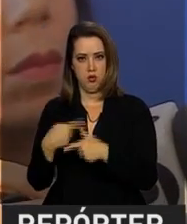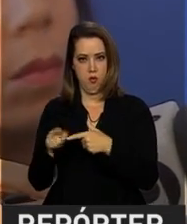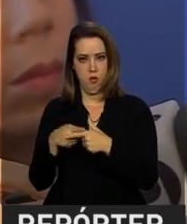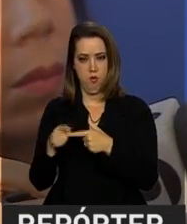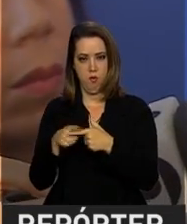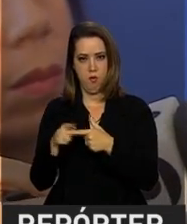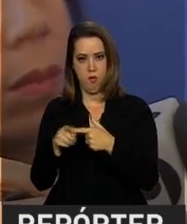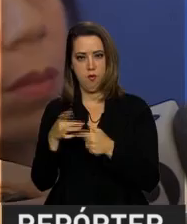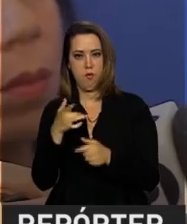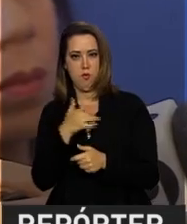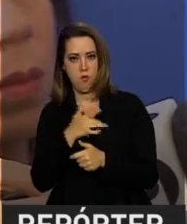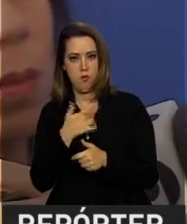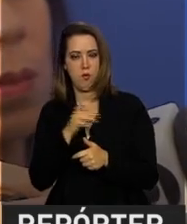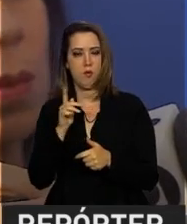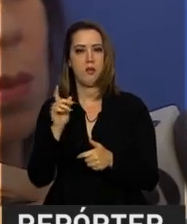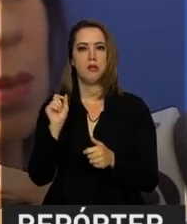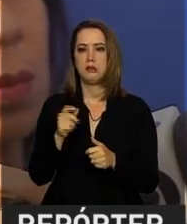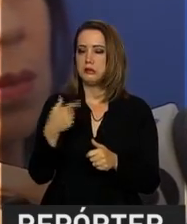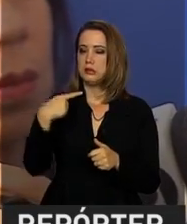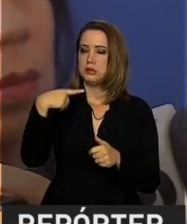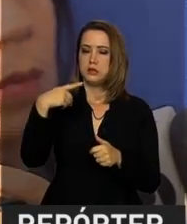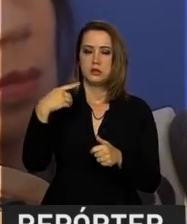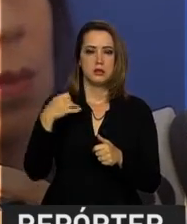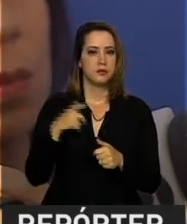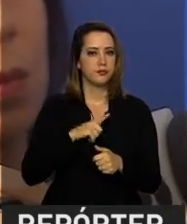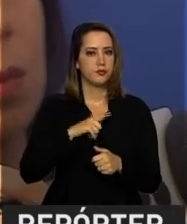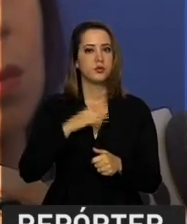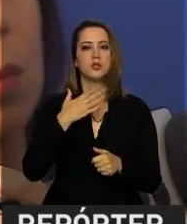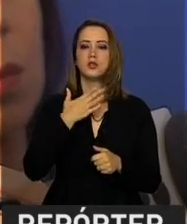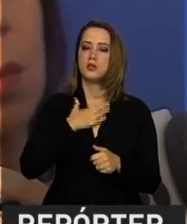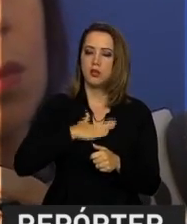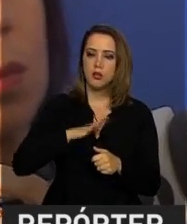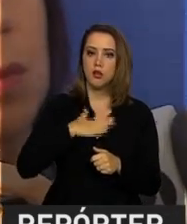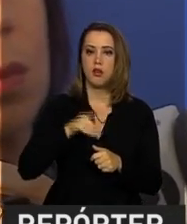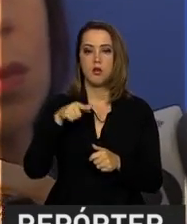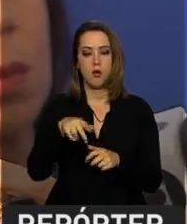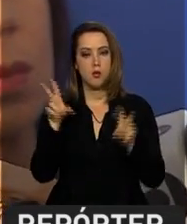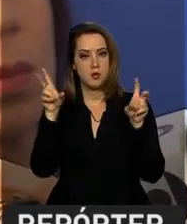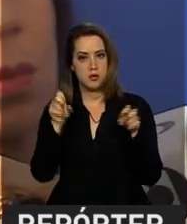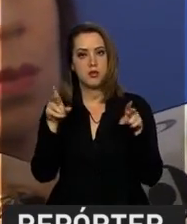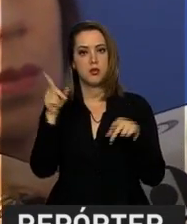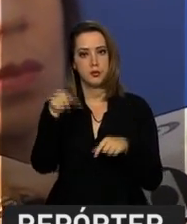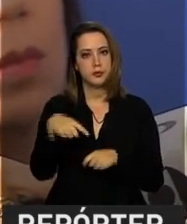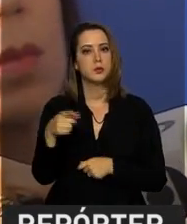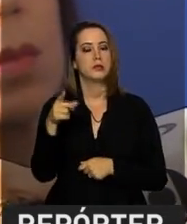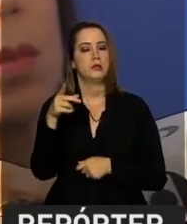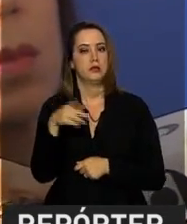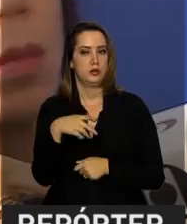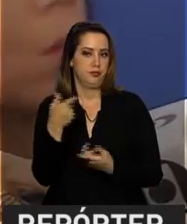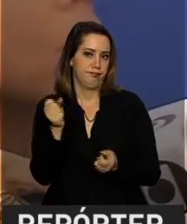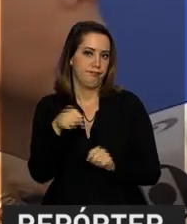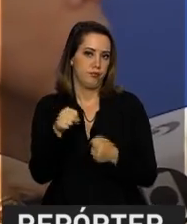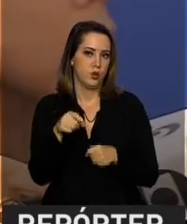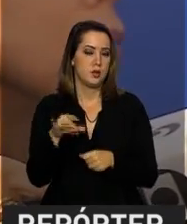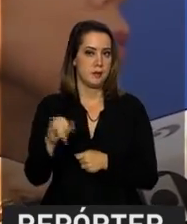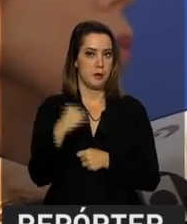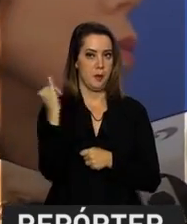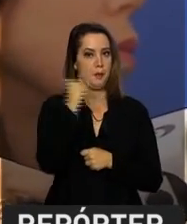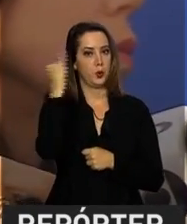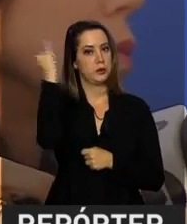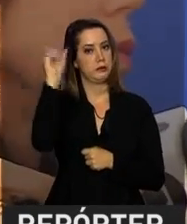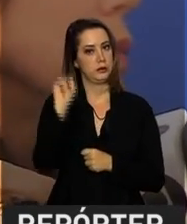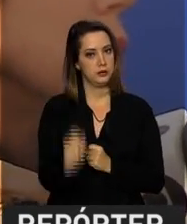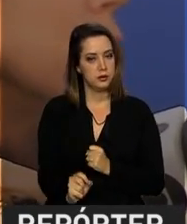terrorismo. Então, há uma absoluta tranquilidade em relação a esse tema. Logicamente, é um tema prioritário, é um